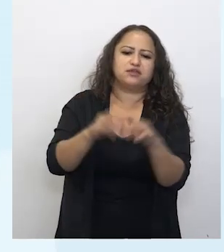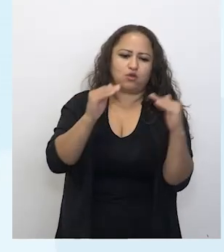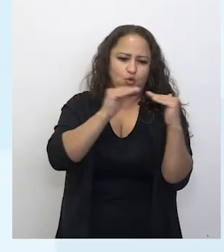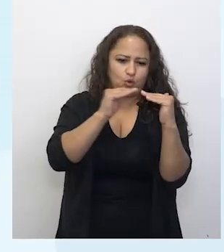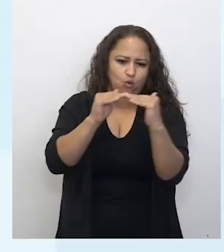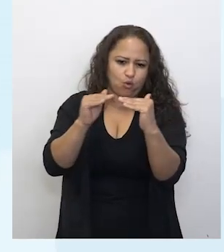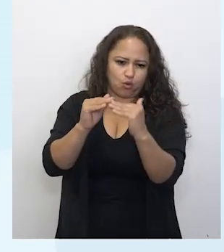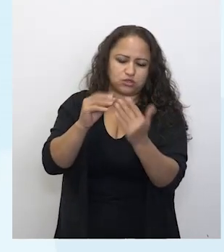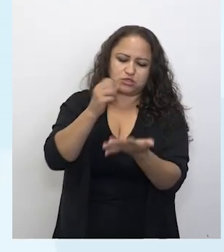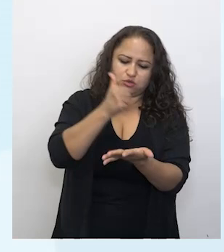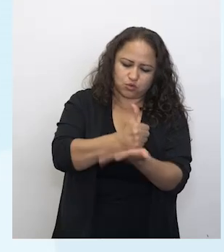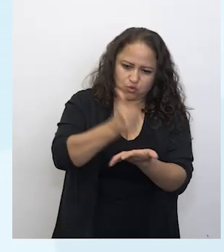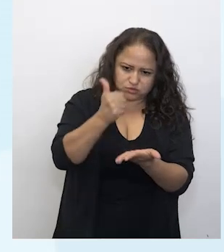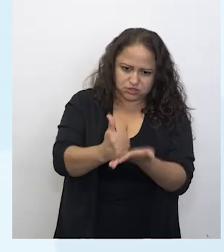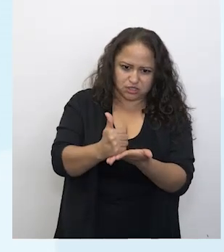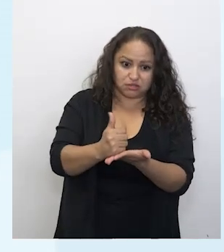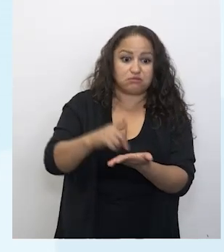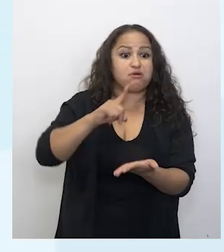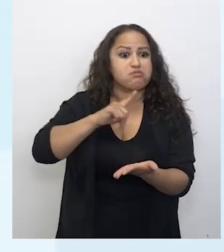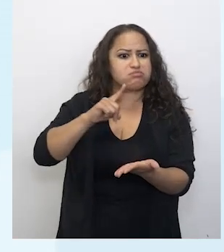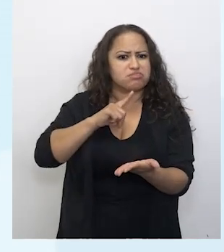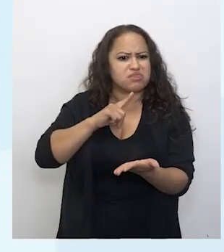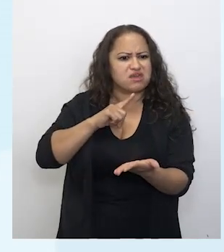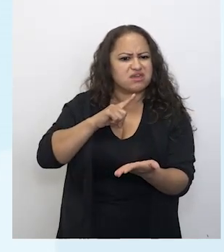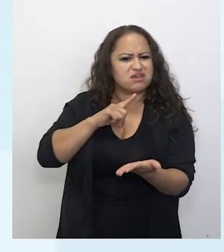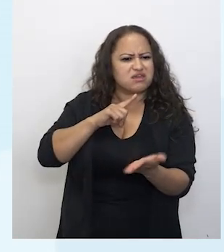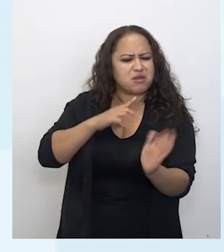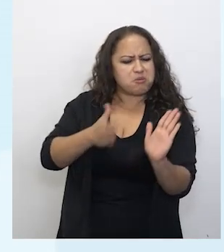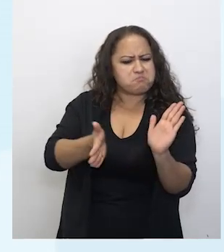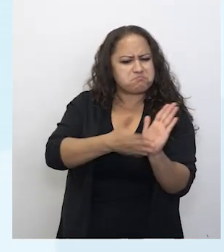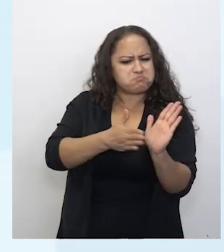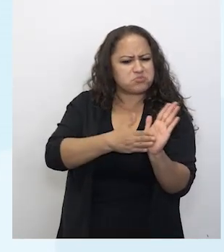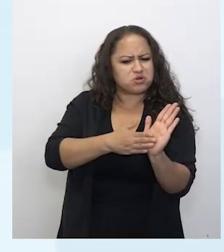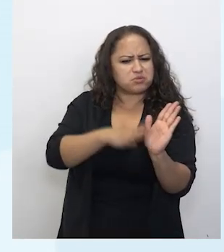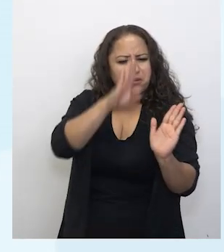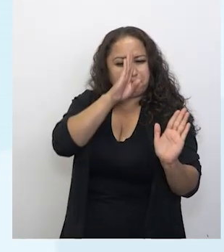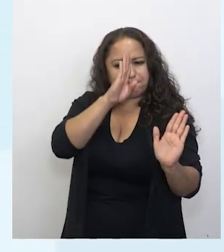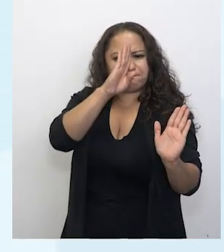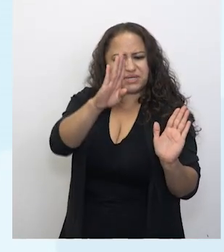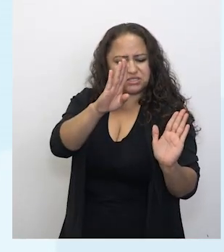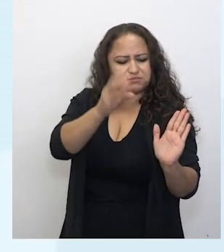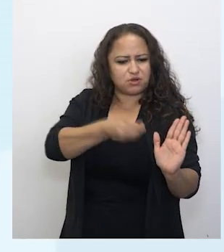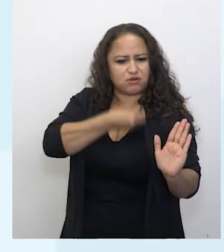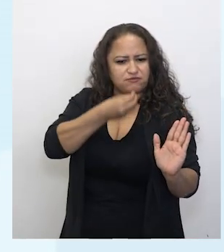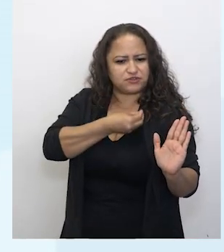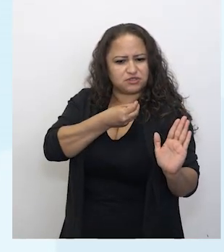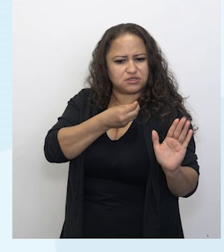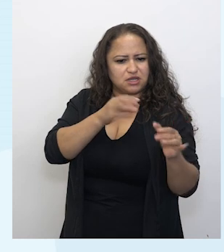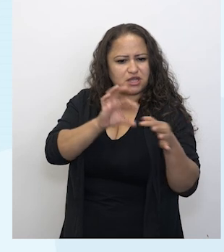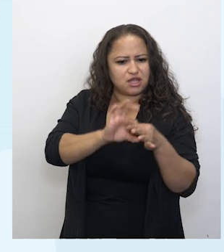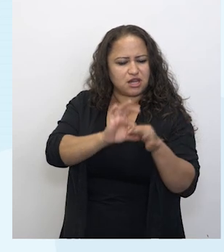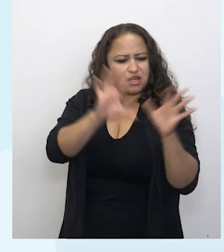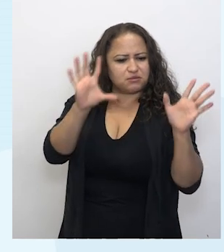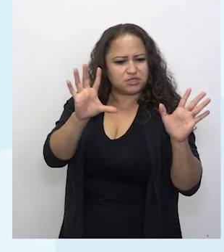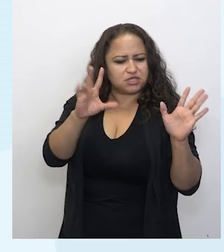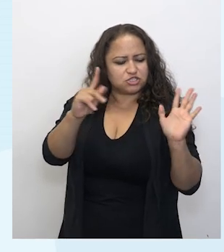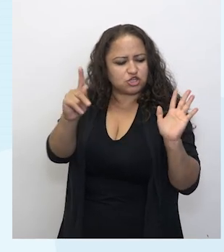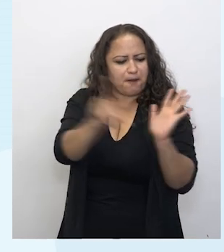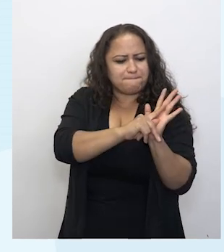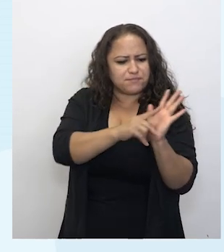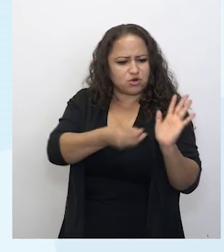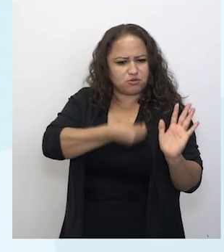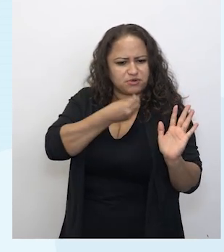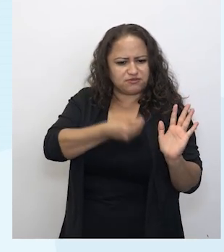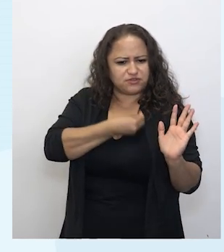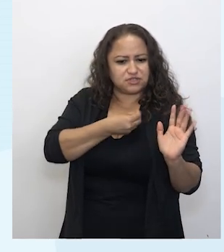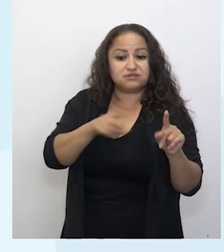esse contrato social tem que garantir os direitos fundamentais à vida, que é a liberdade, que é a própria vida e que é